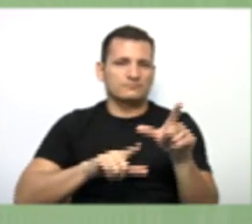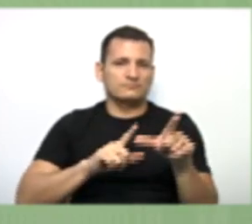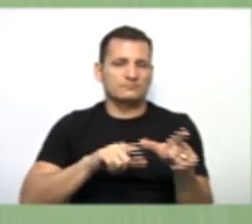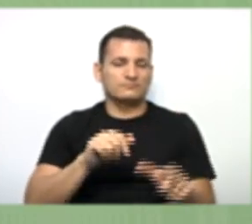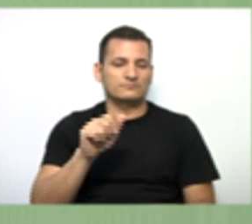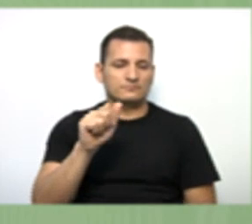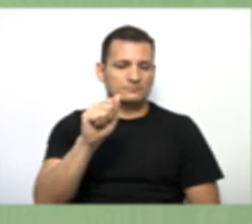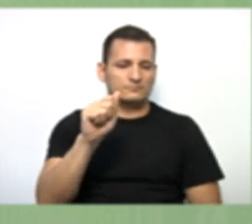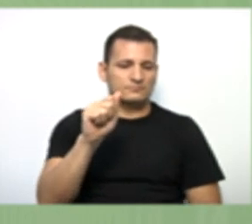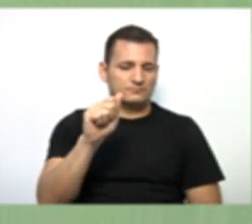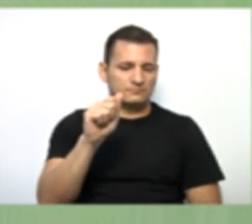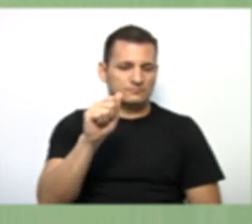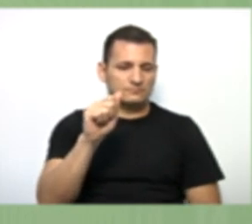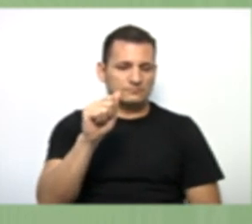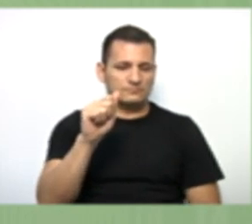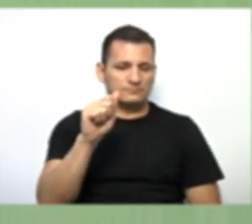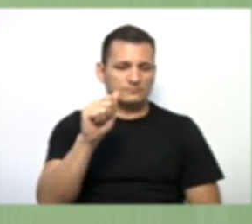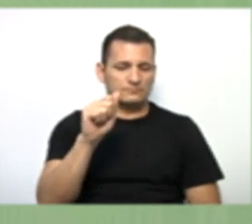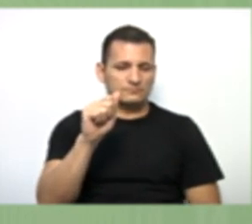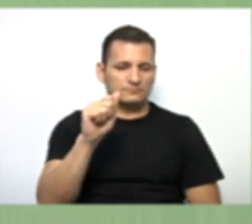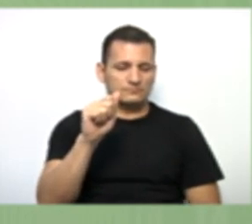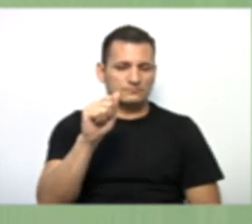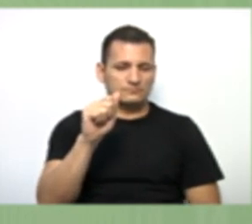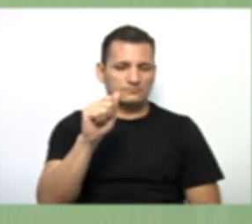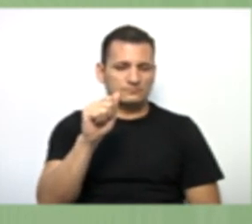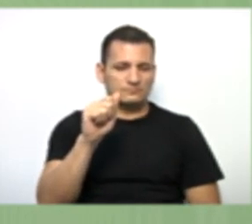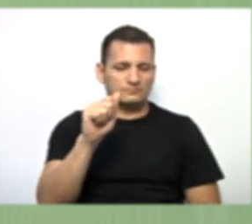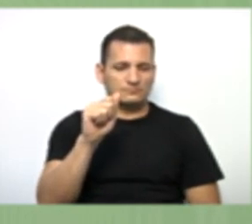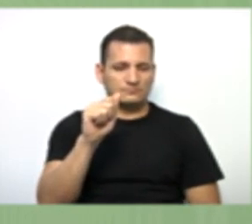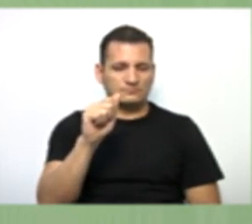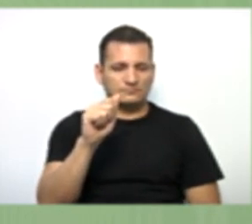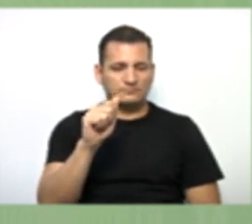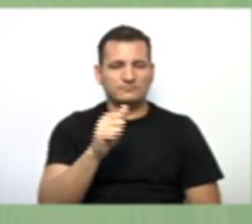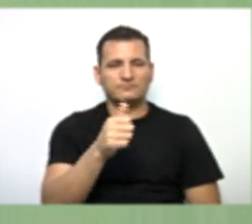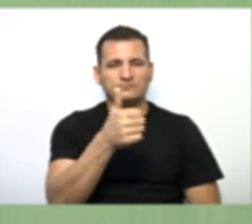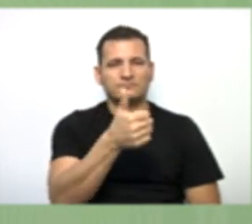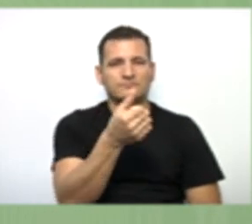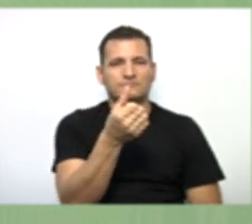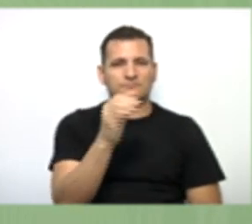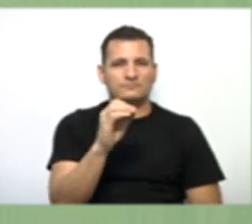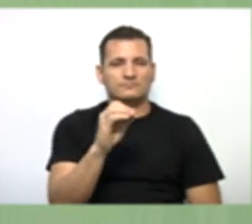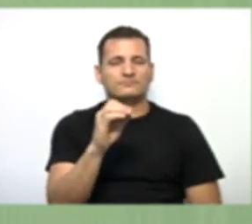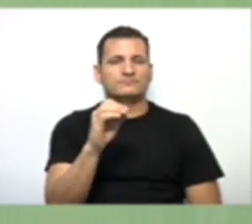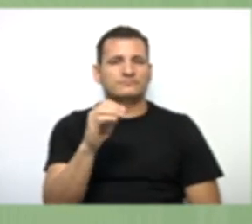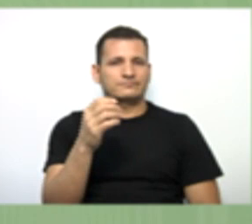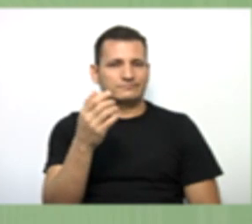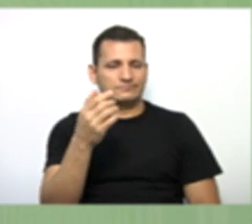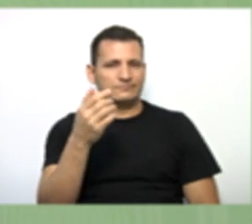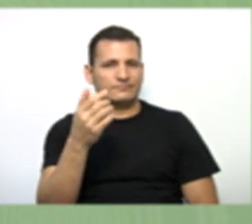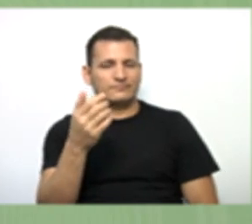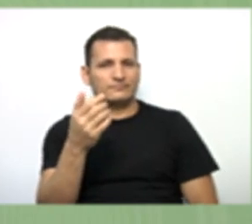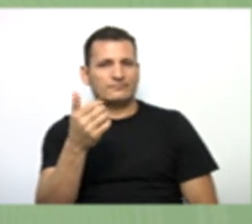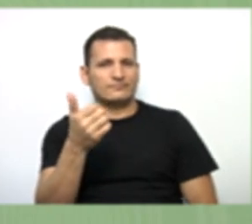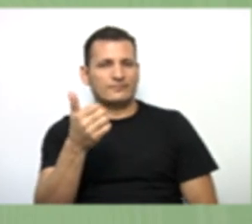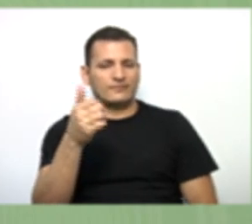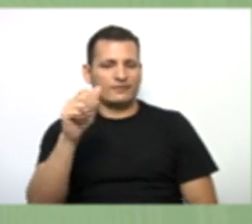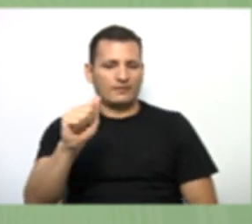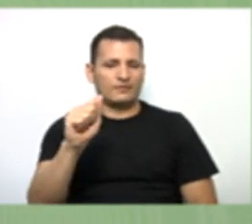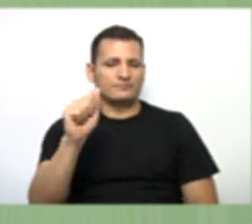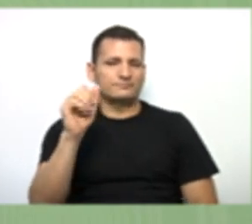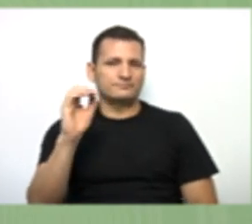8, que é igual a 10. Então, 160 é igual a A0 na base